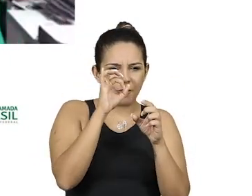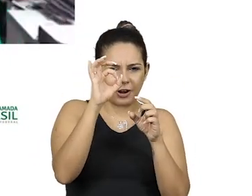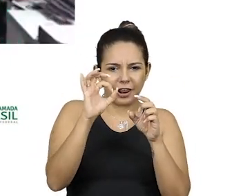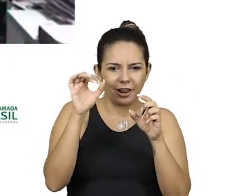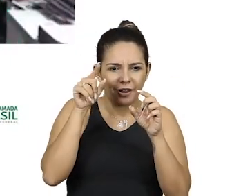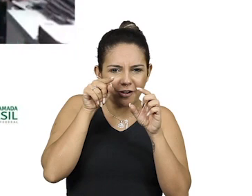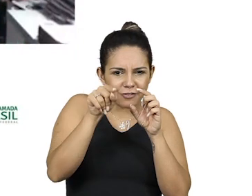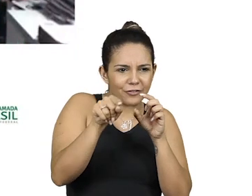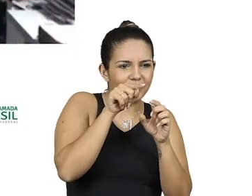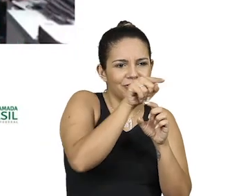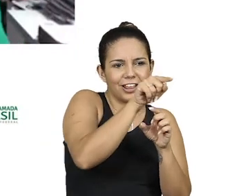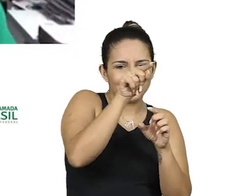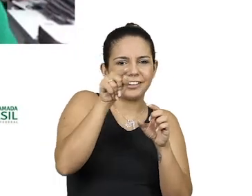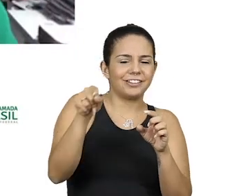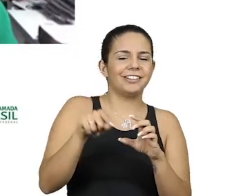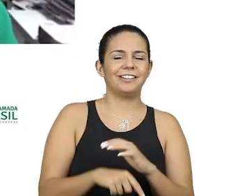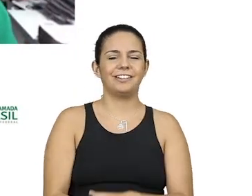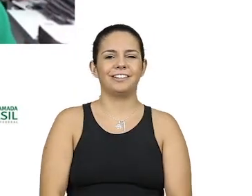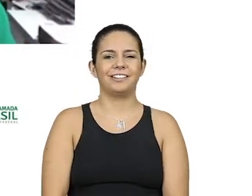de afundados,